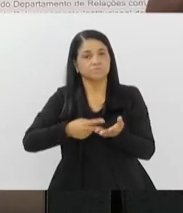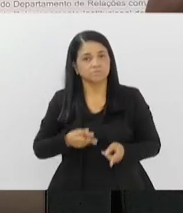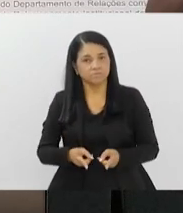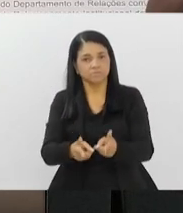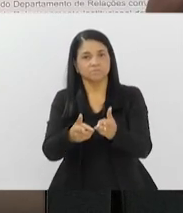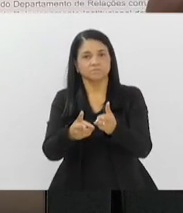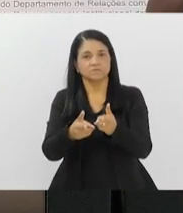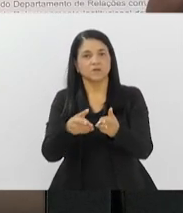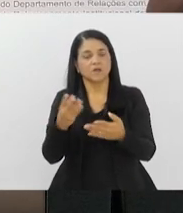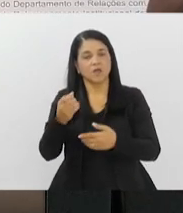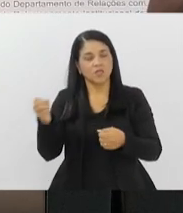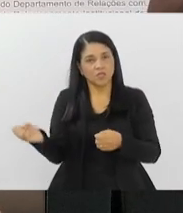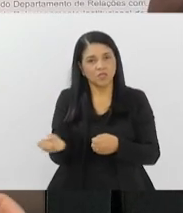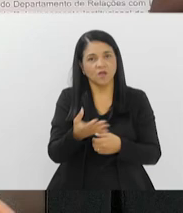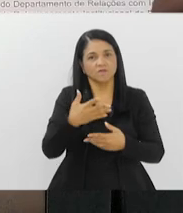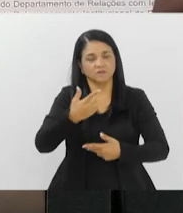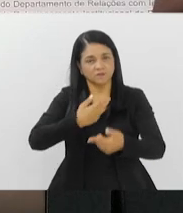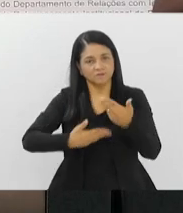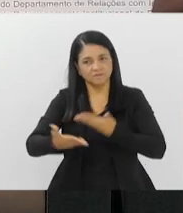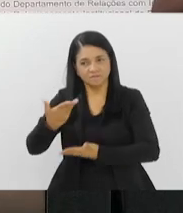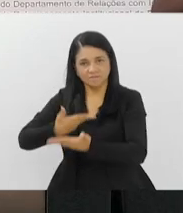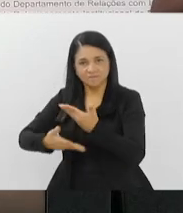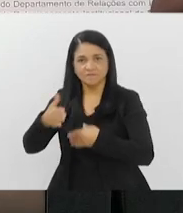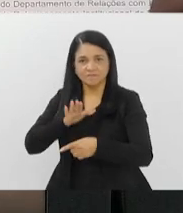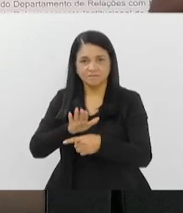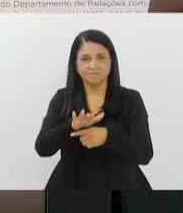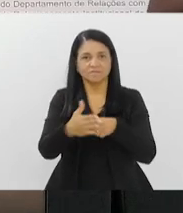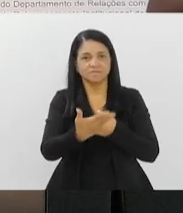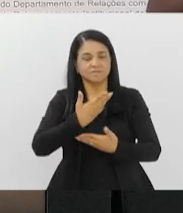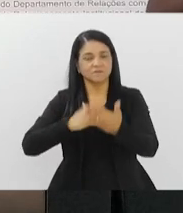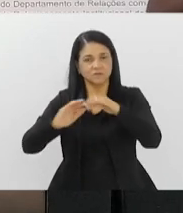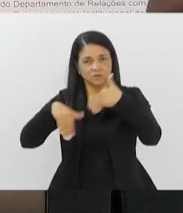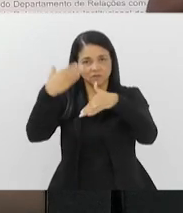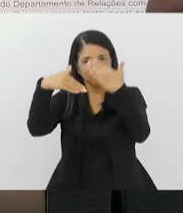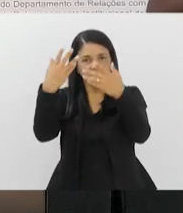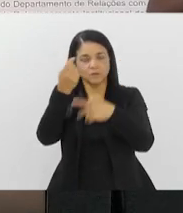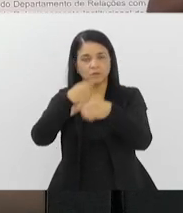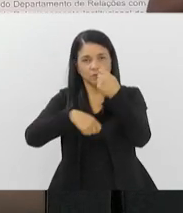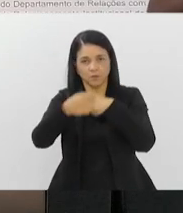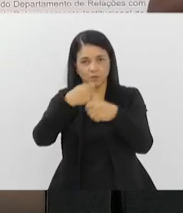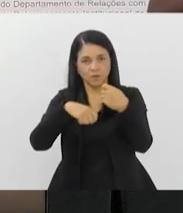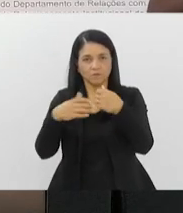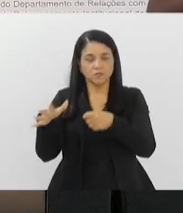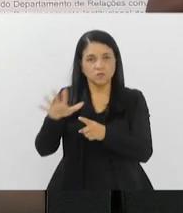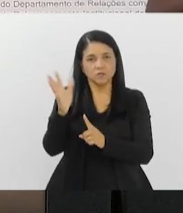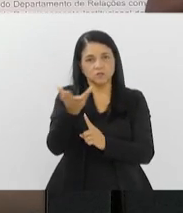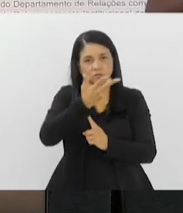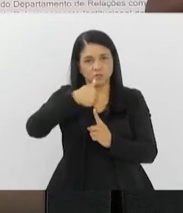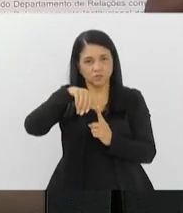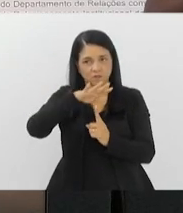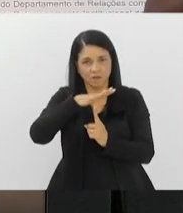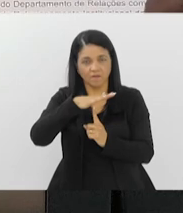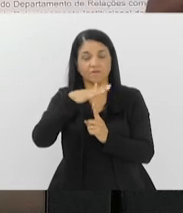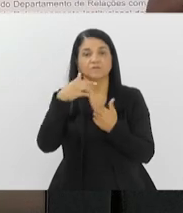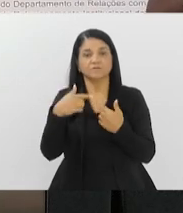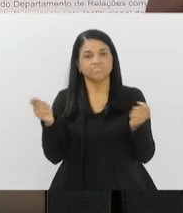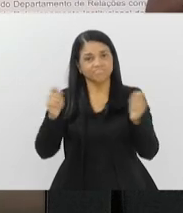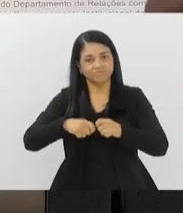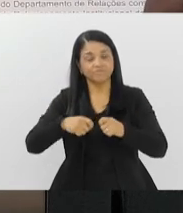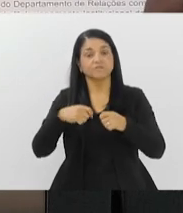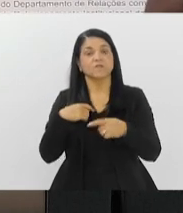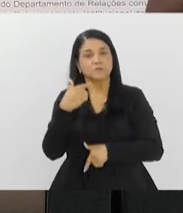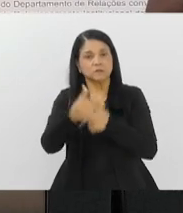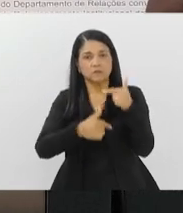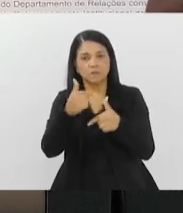com a inovação, a cooperação e o desenvolvimento econômico sustentável. Vamos trabalhar juntos